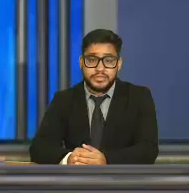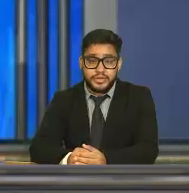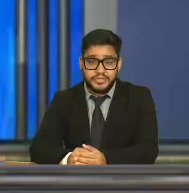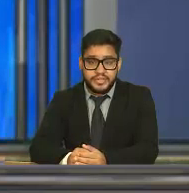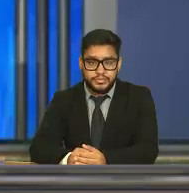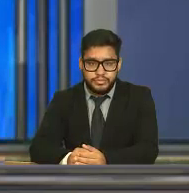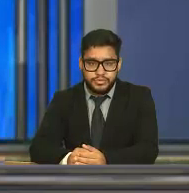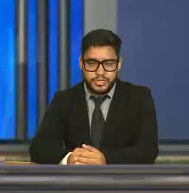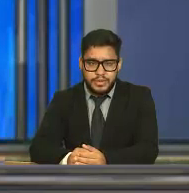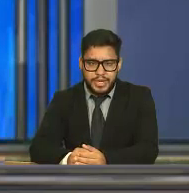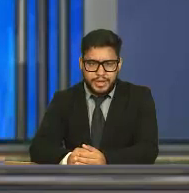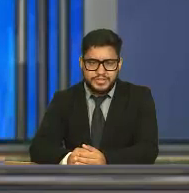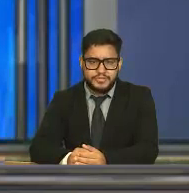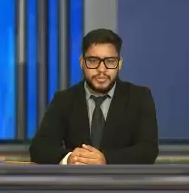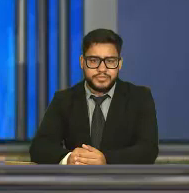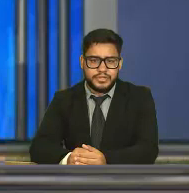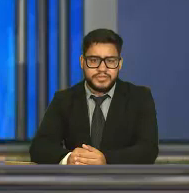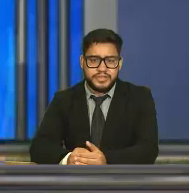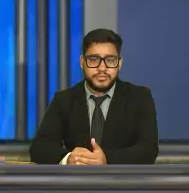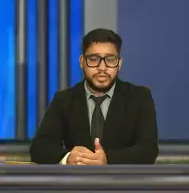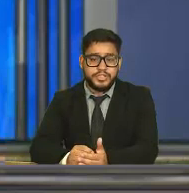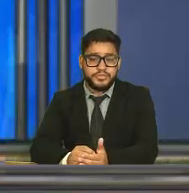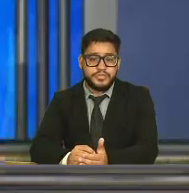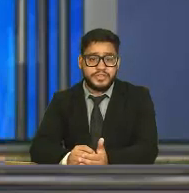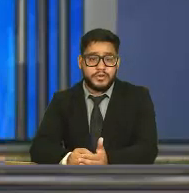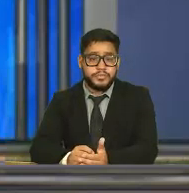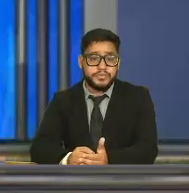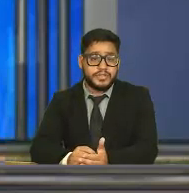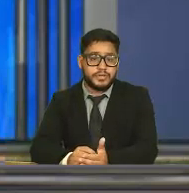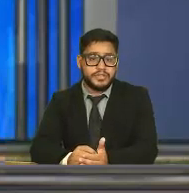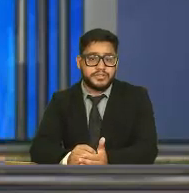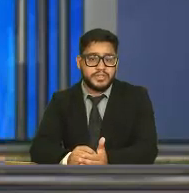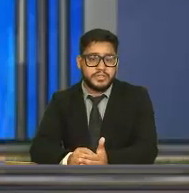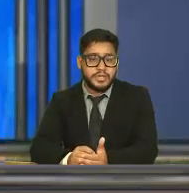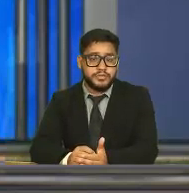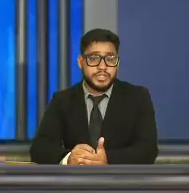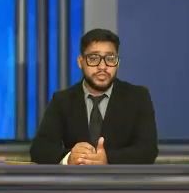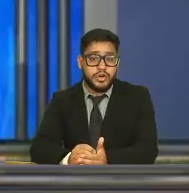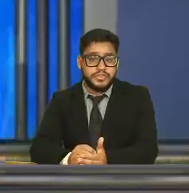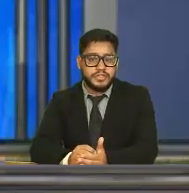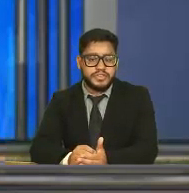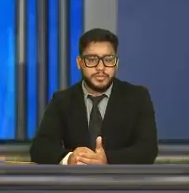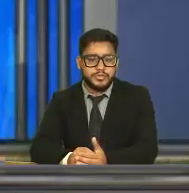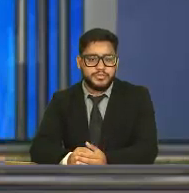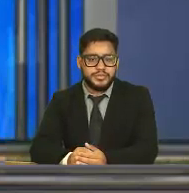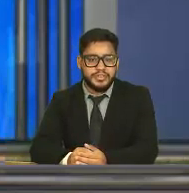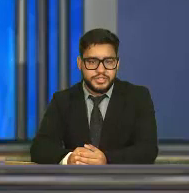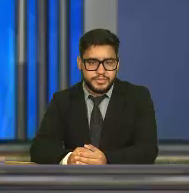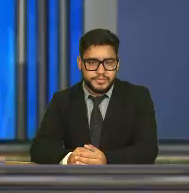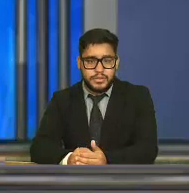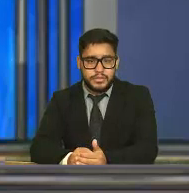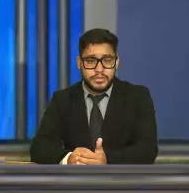educação de jovens e adultos. Para mais informações, acesse o Boletim Oficial 1146, no dia 9 de dezembro